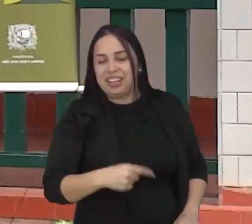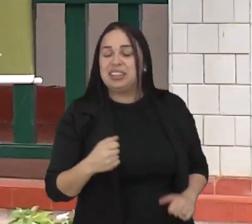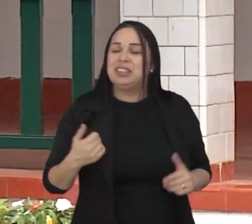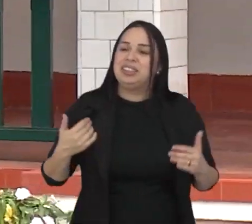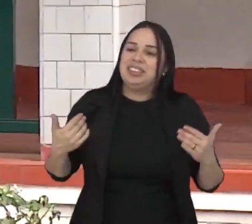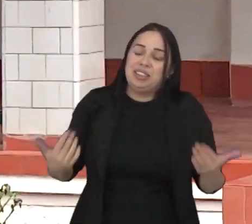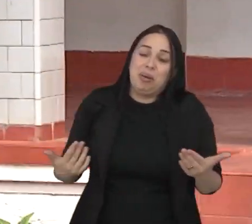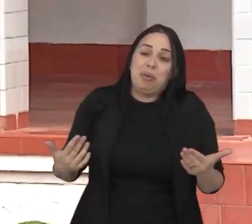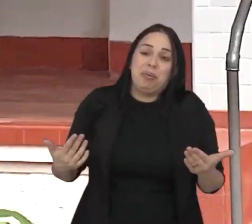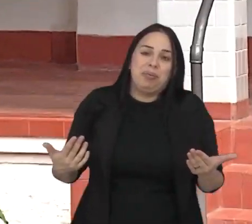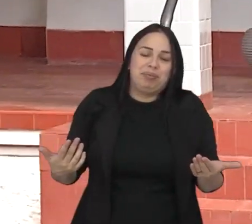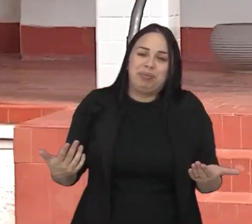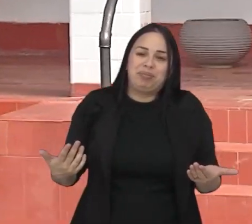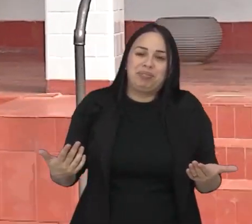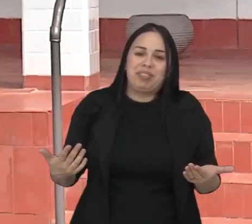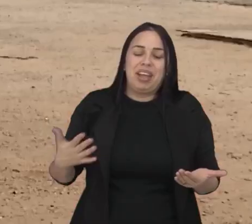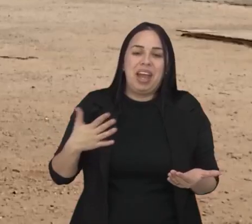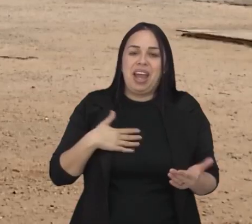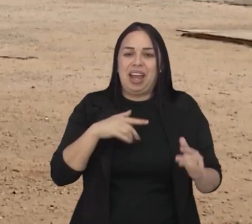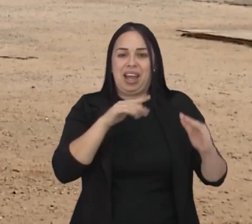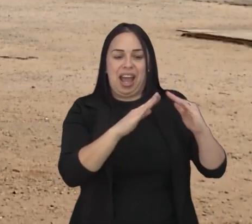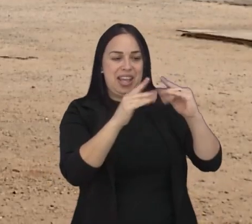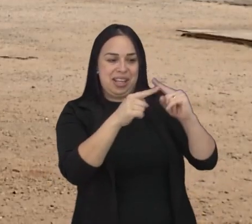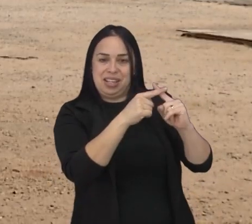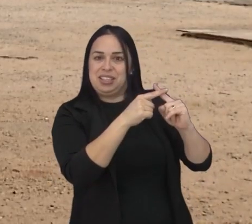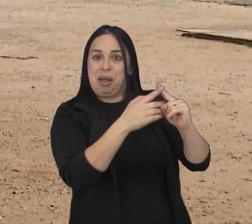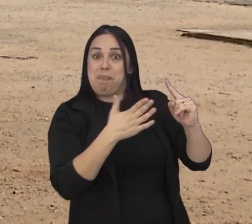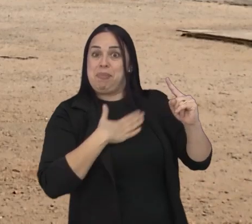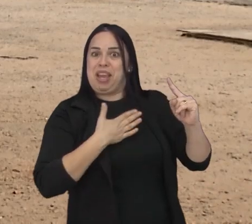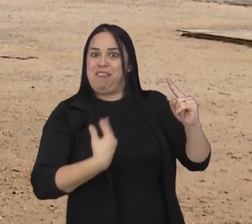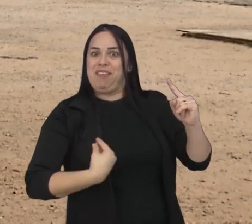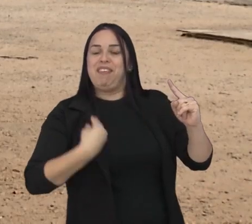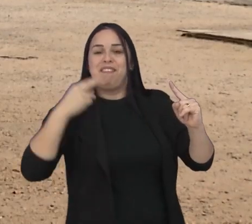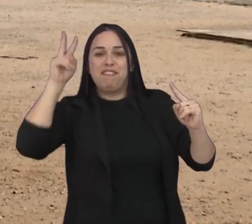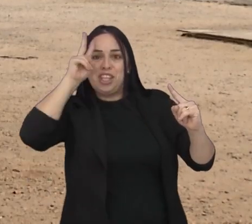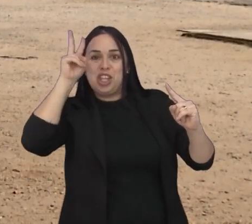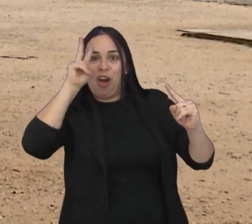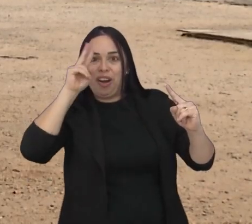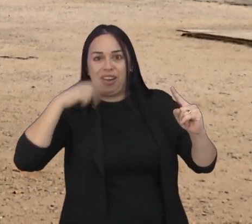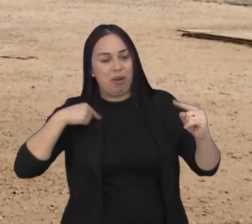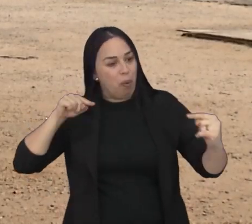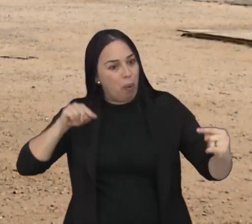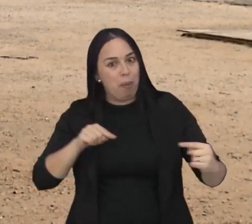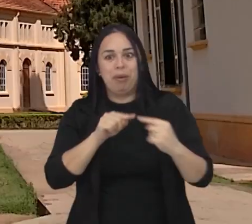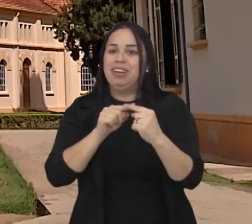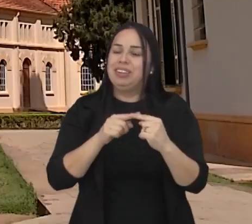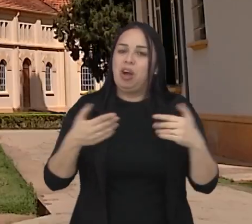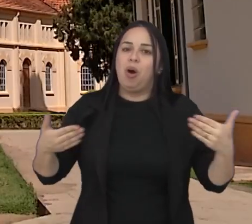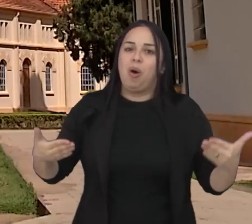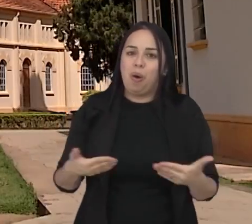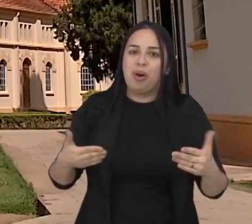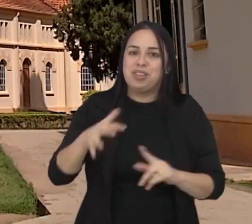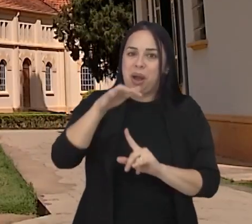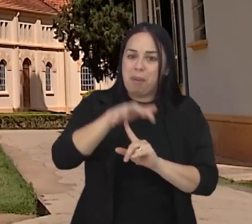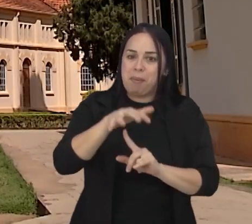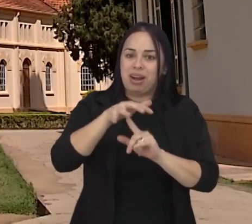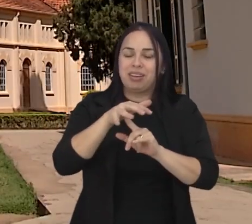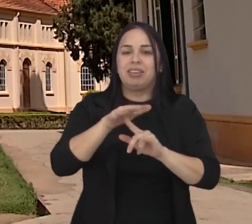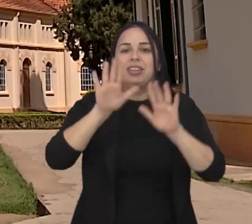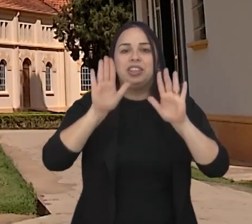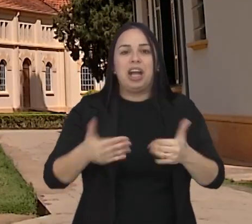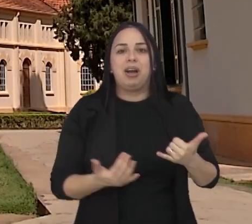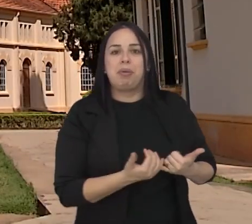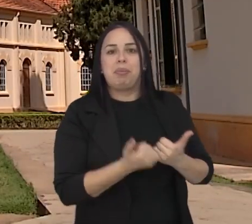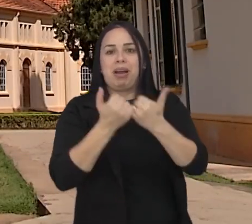Não deixa de ser agora parte da minha história, né? De fato, parte da minha história. Hoje o parque é um bem